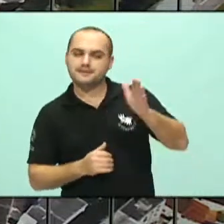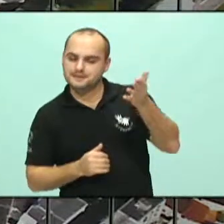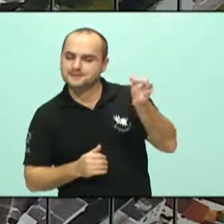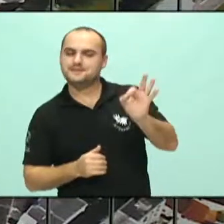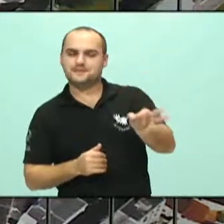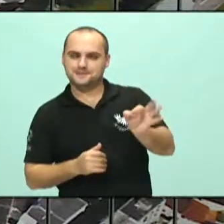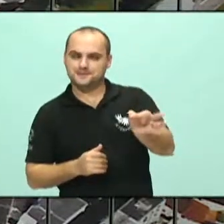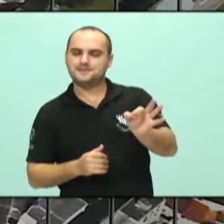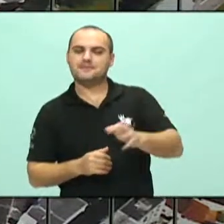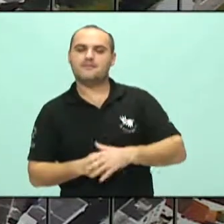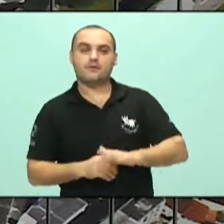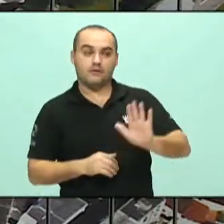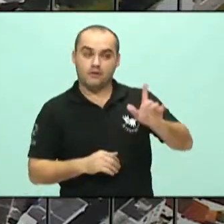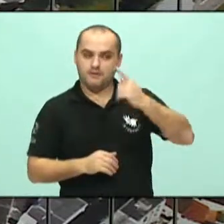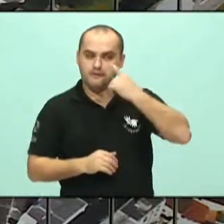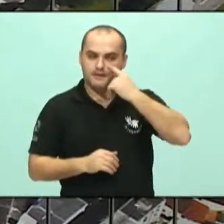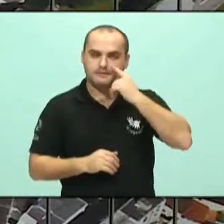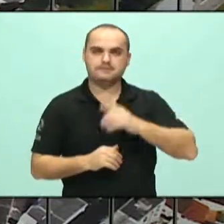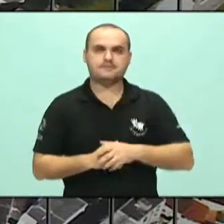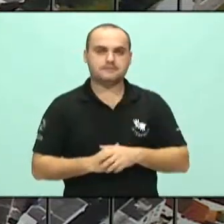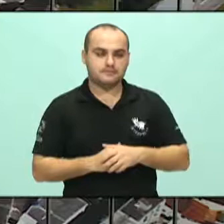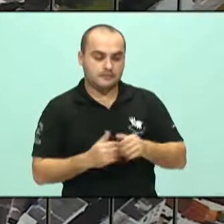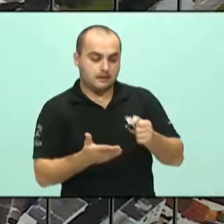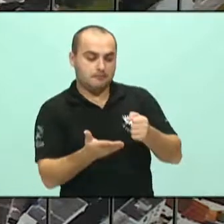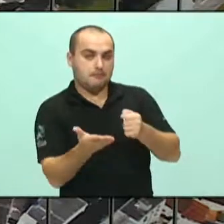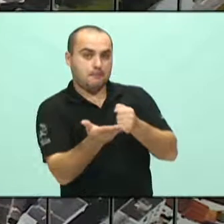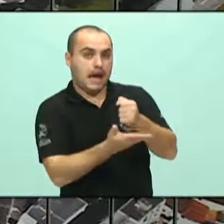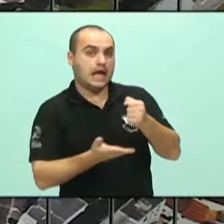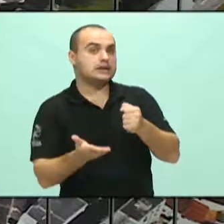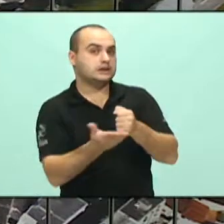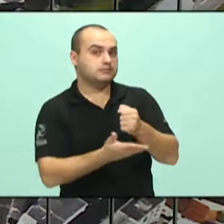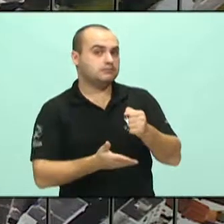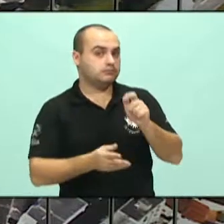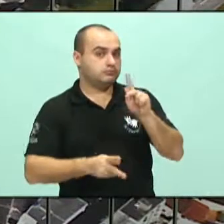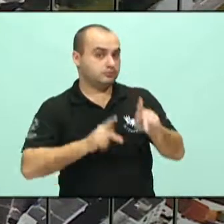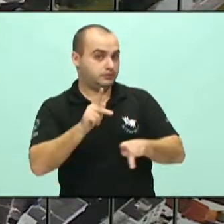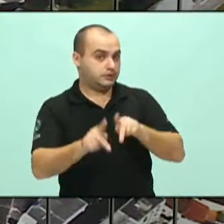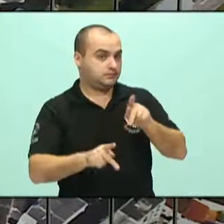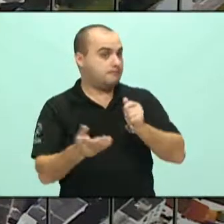a base da nossa população,